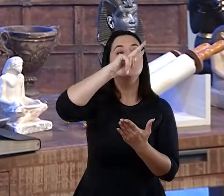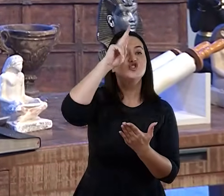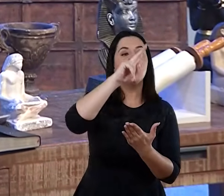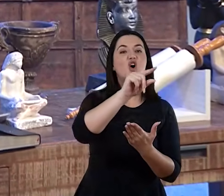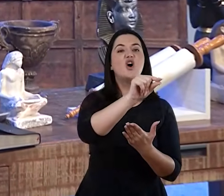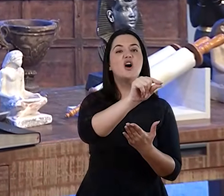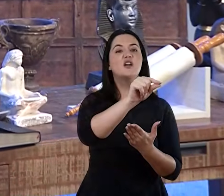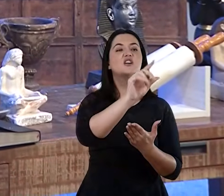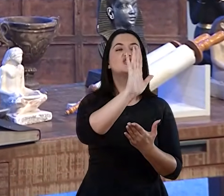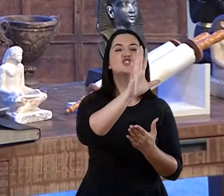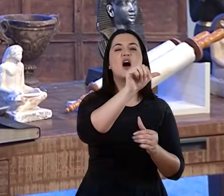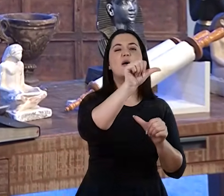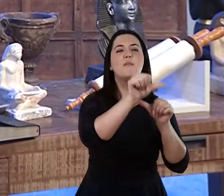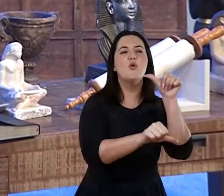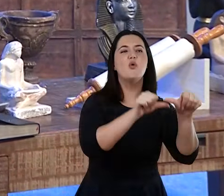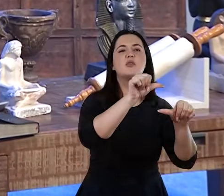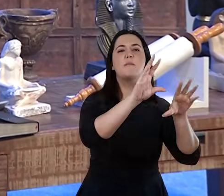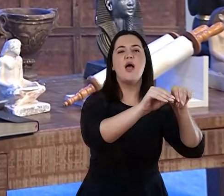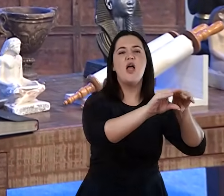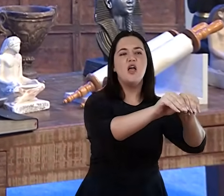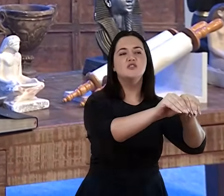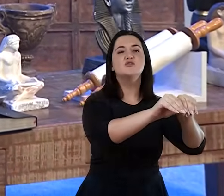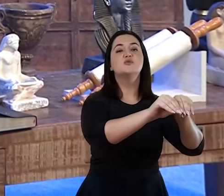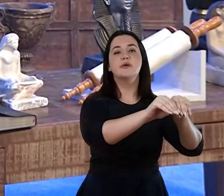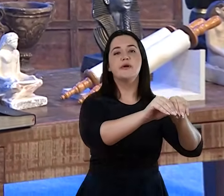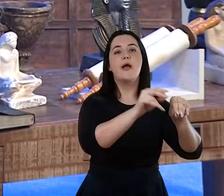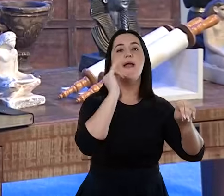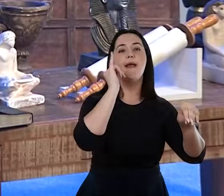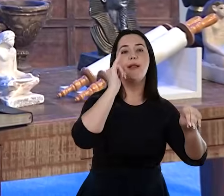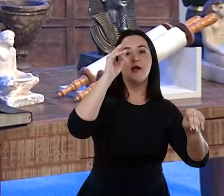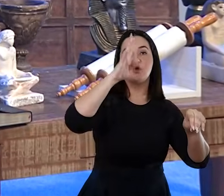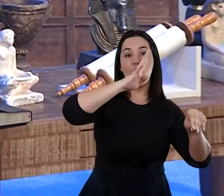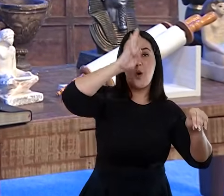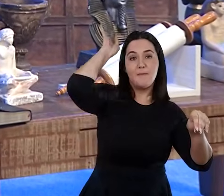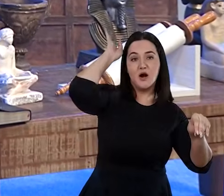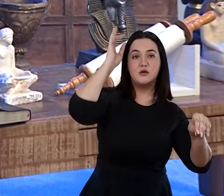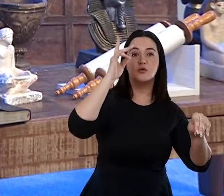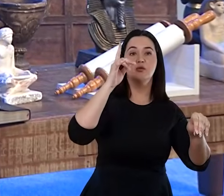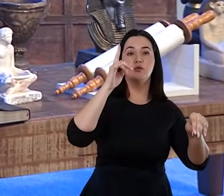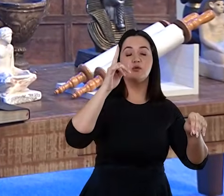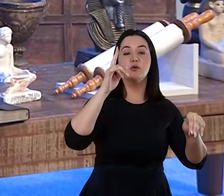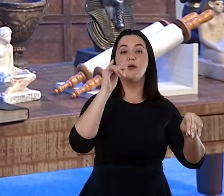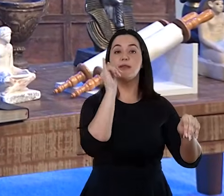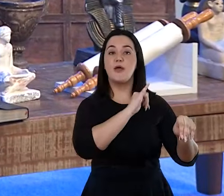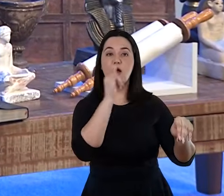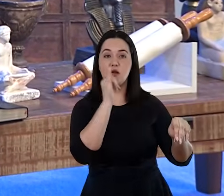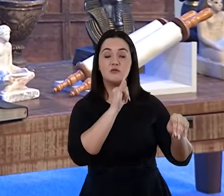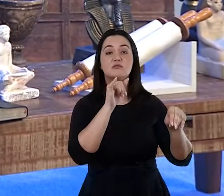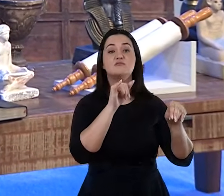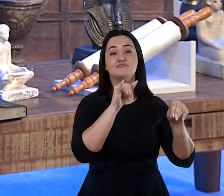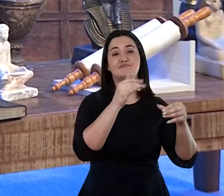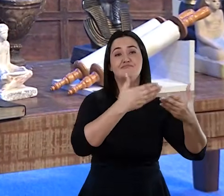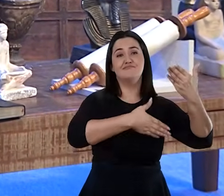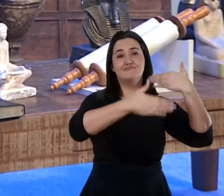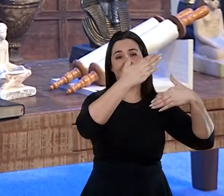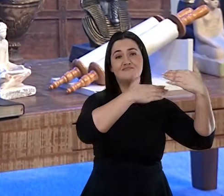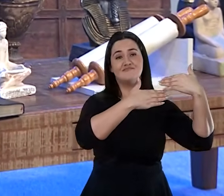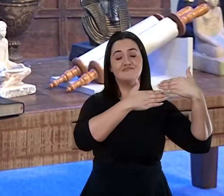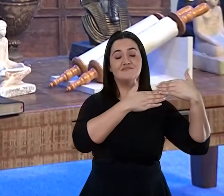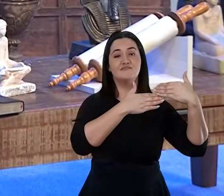e muito posterior, baseada num relato romano, itálico e medieval e até